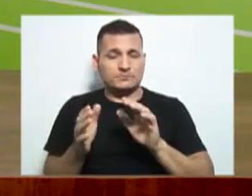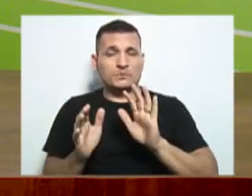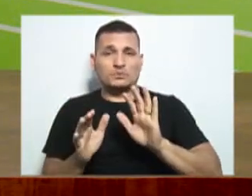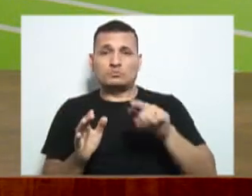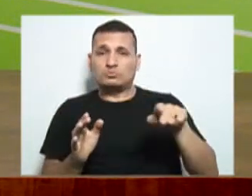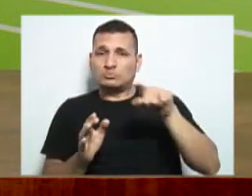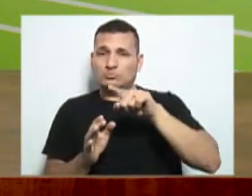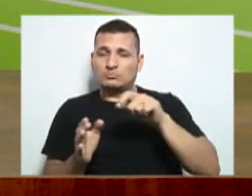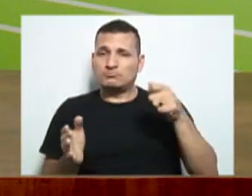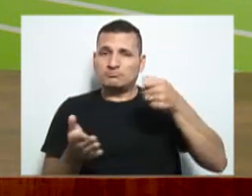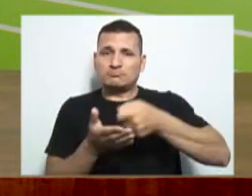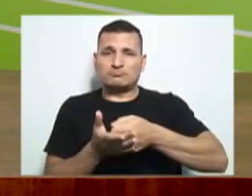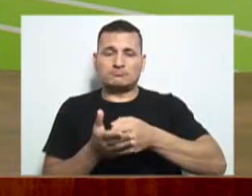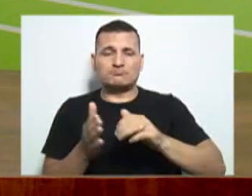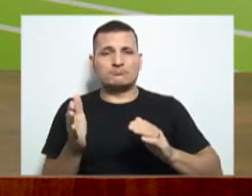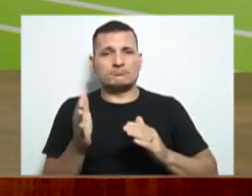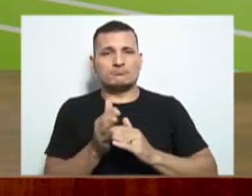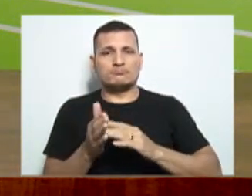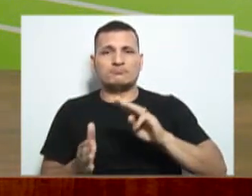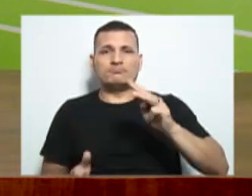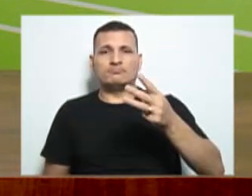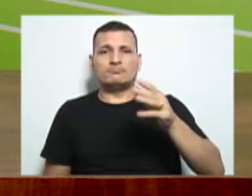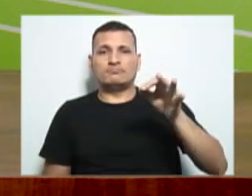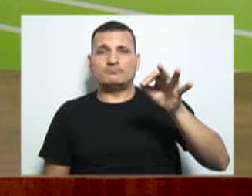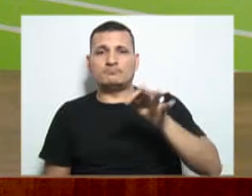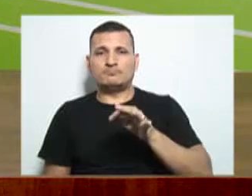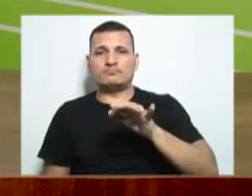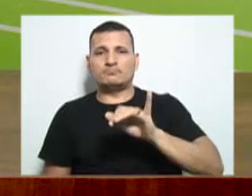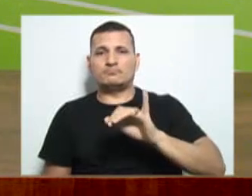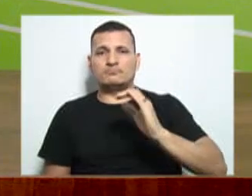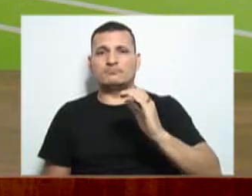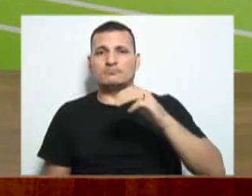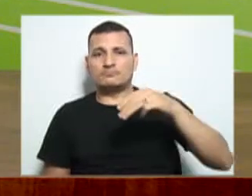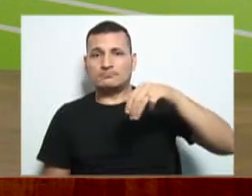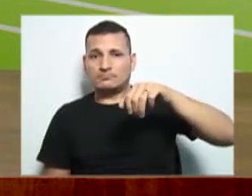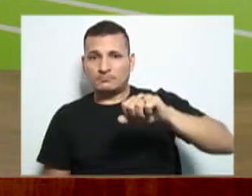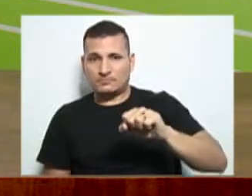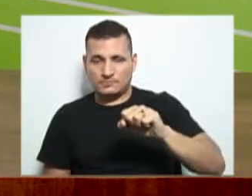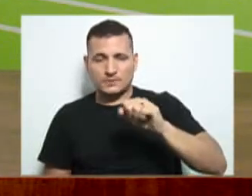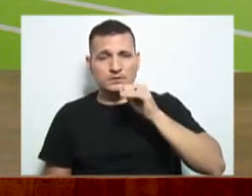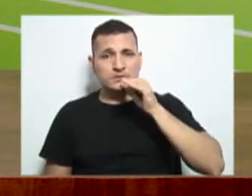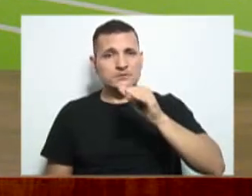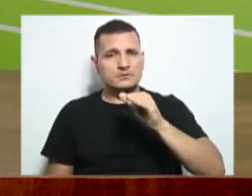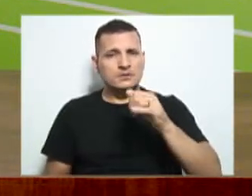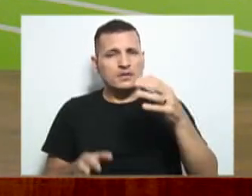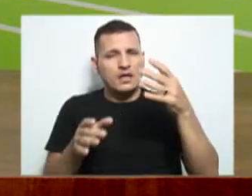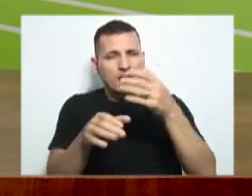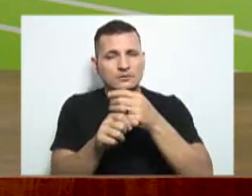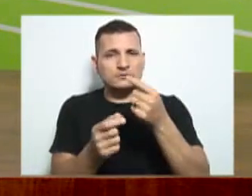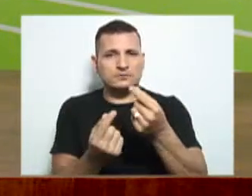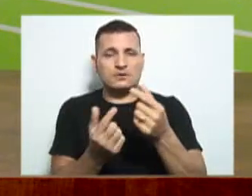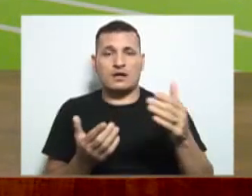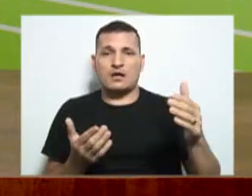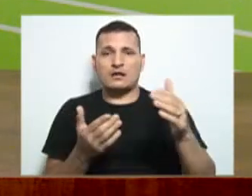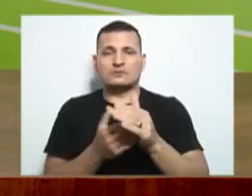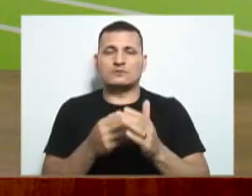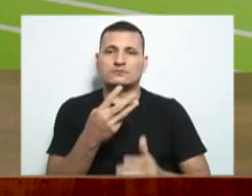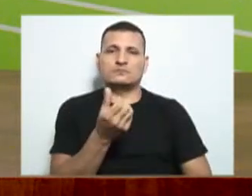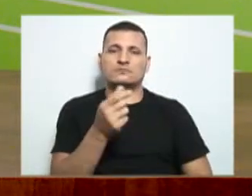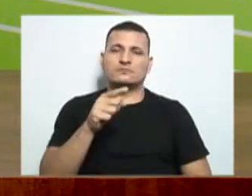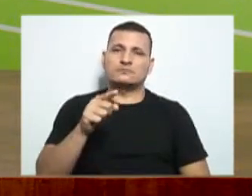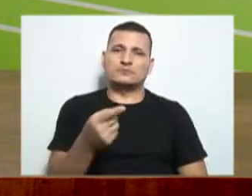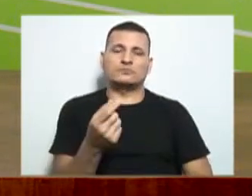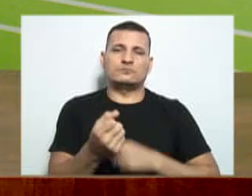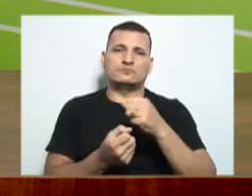pagarão somente 3% de ICMS se a receita for até 36